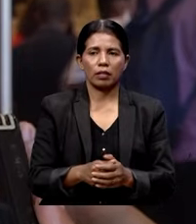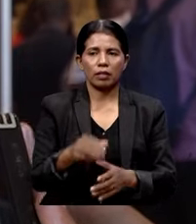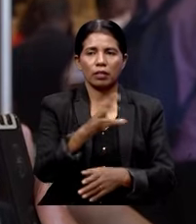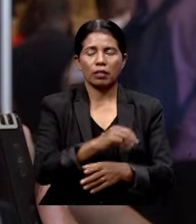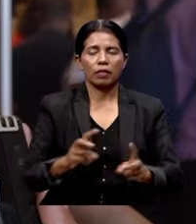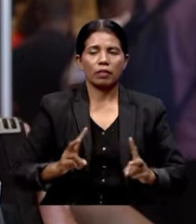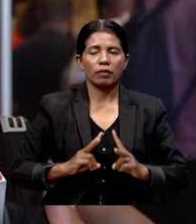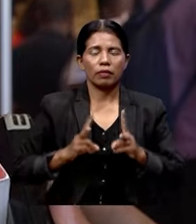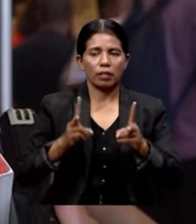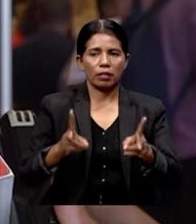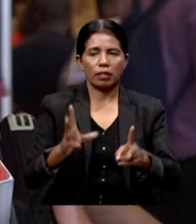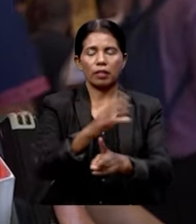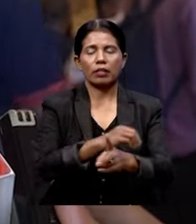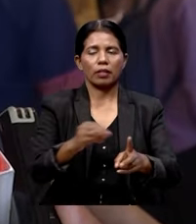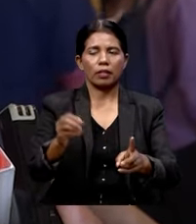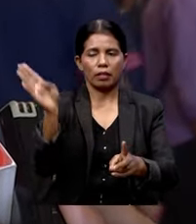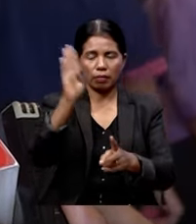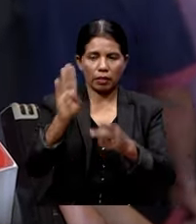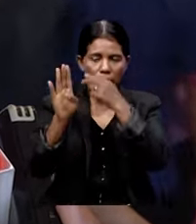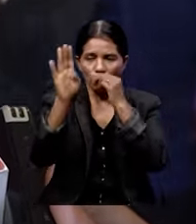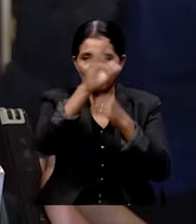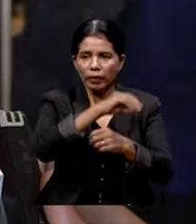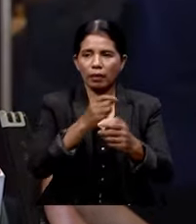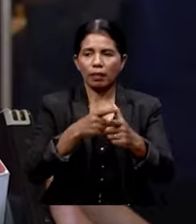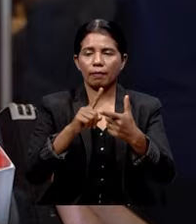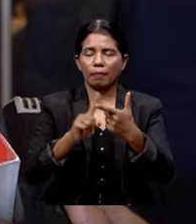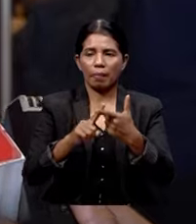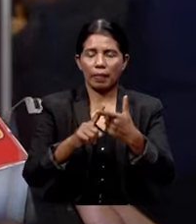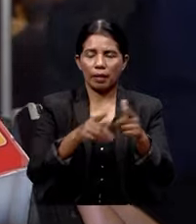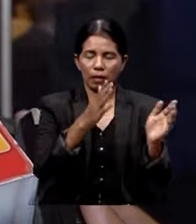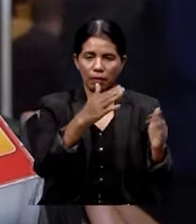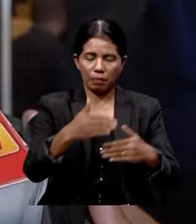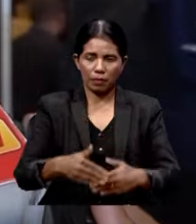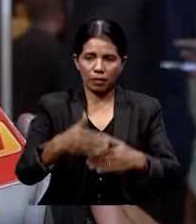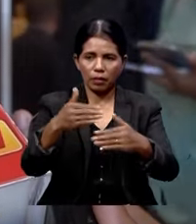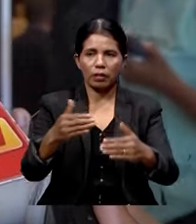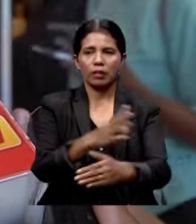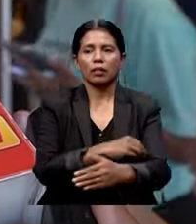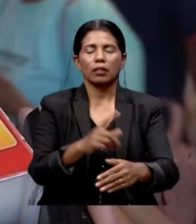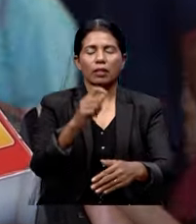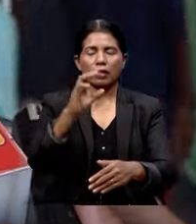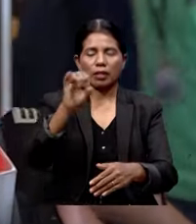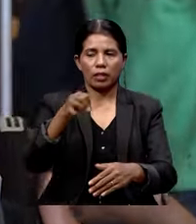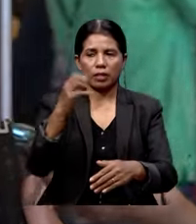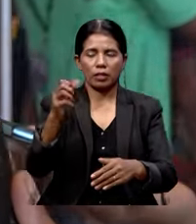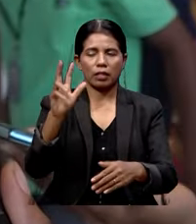Presbiteriana Mackenzie Brasil. Nesse momento, os estudantes irão ao processo de aluna tese, e a 13 estudantes